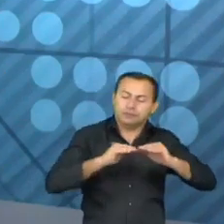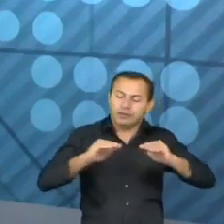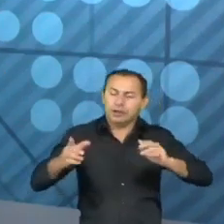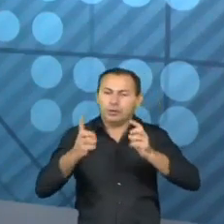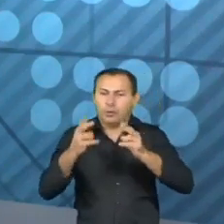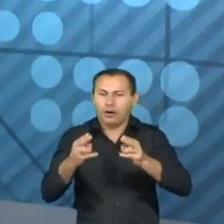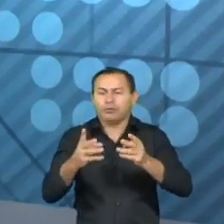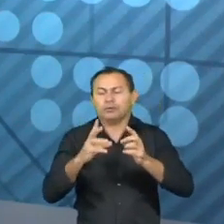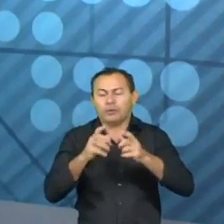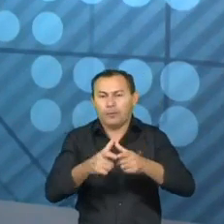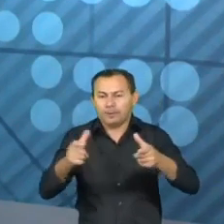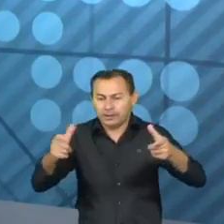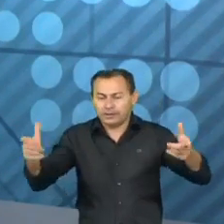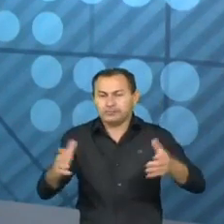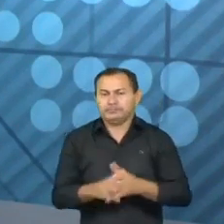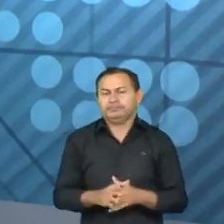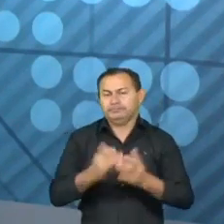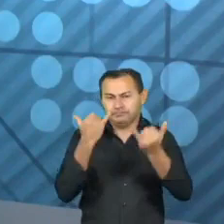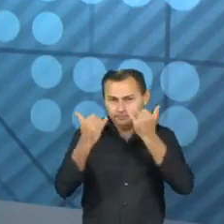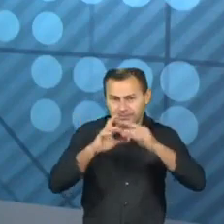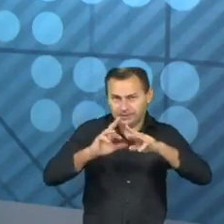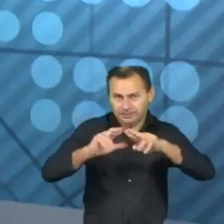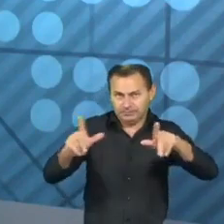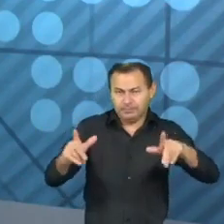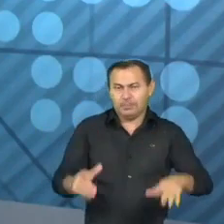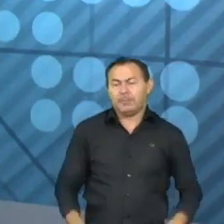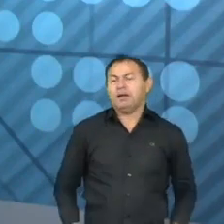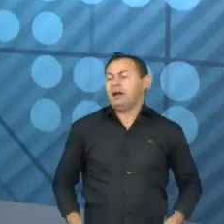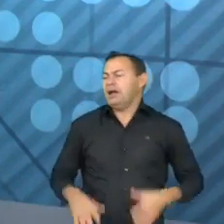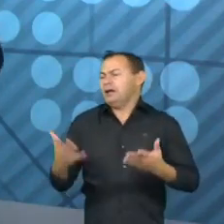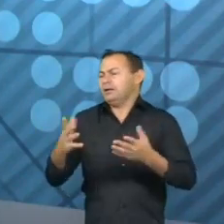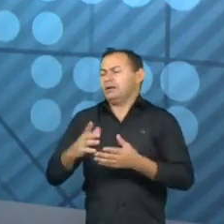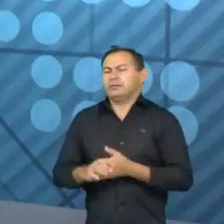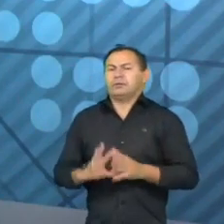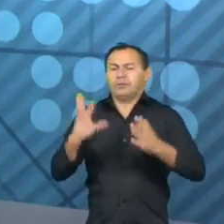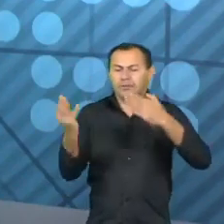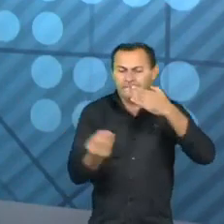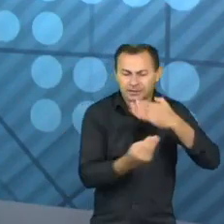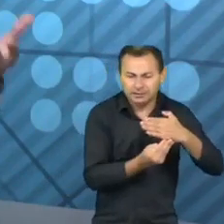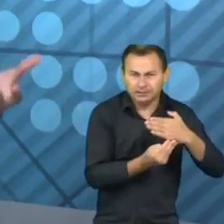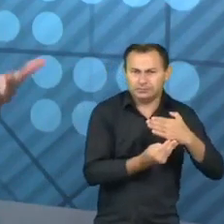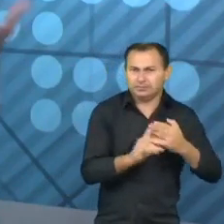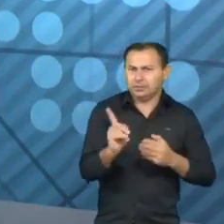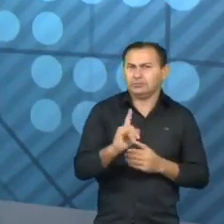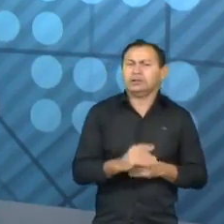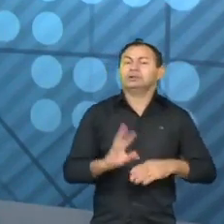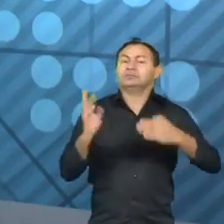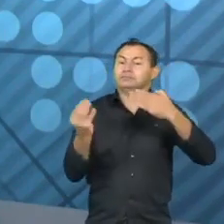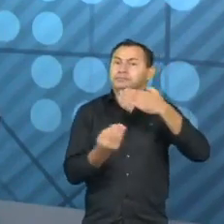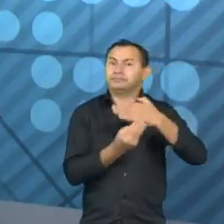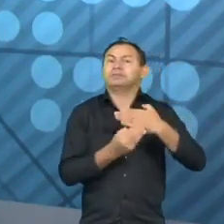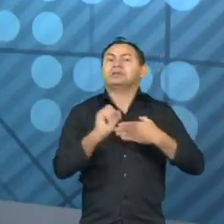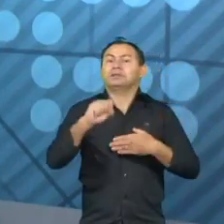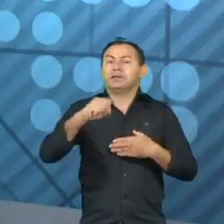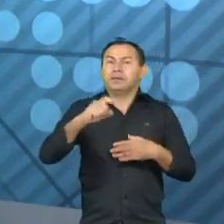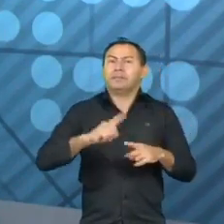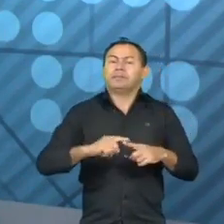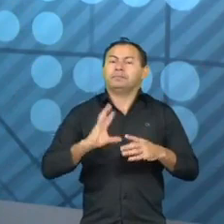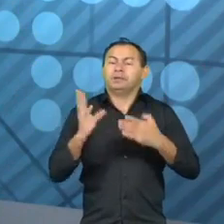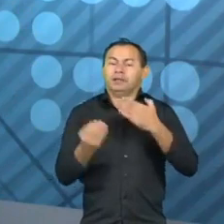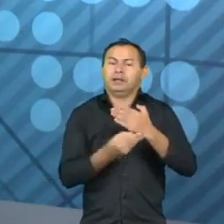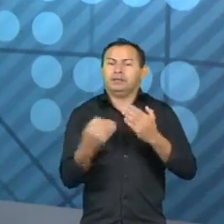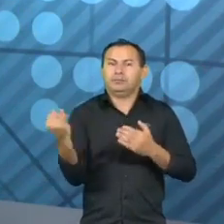são informações diferentes que elas dão. Ah, então elas não se complementam? Não, calma, elas se complementam sim, elas são